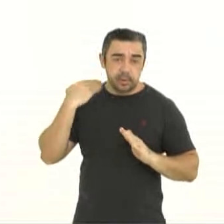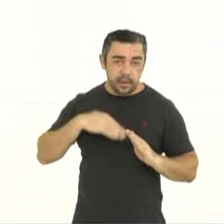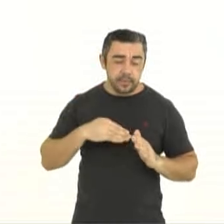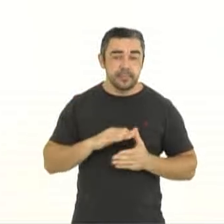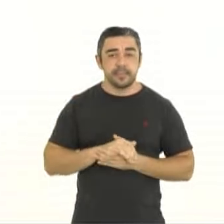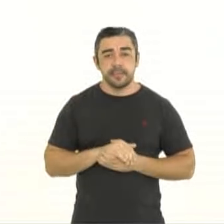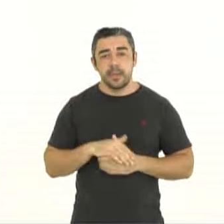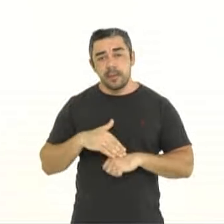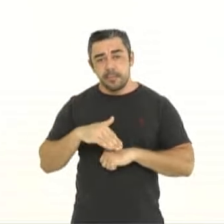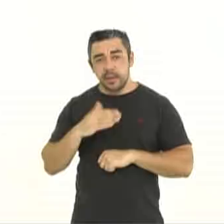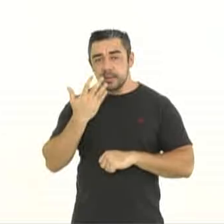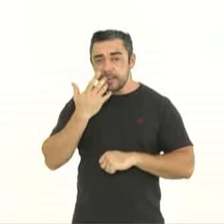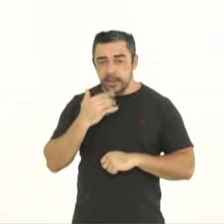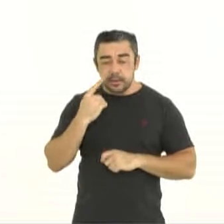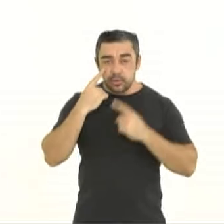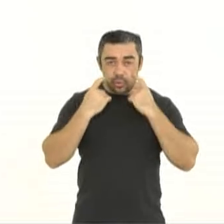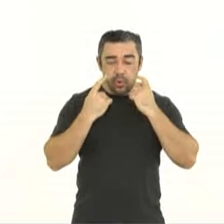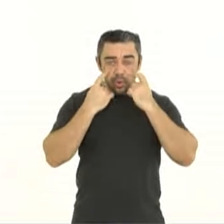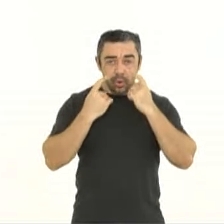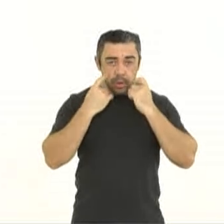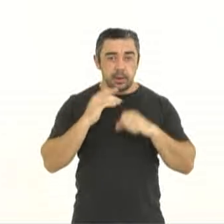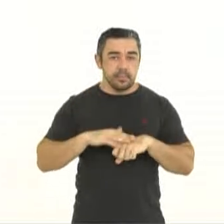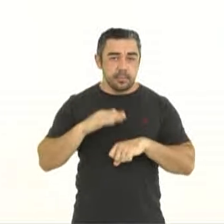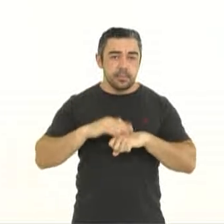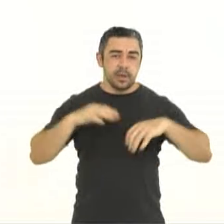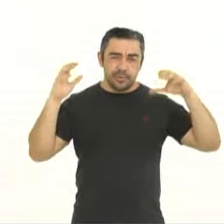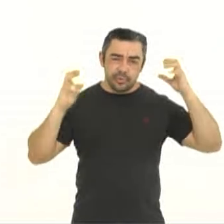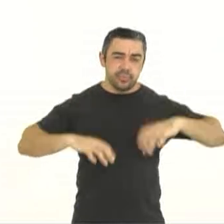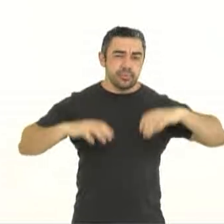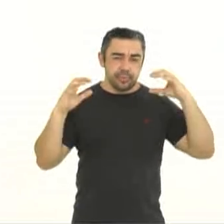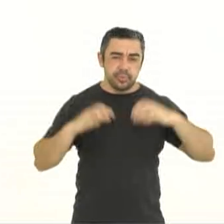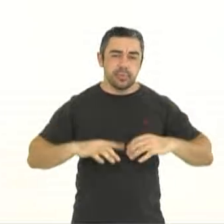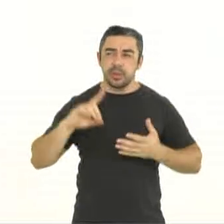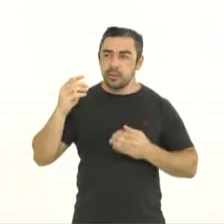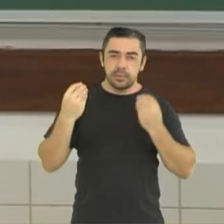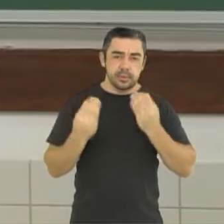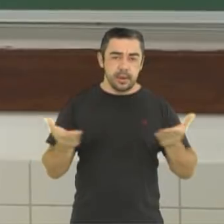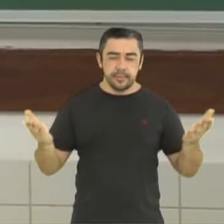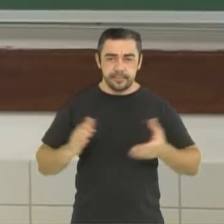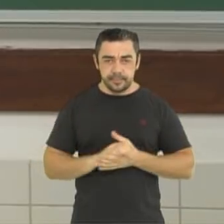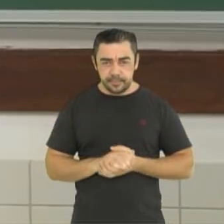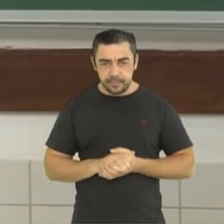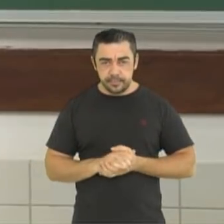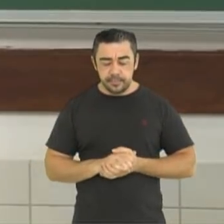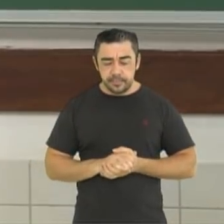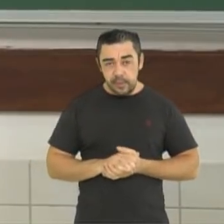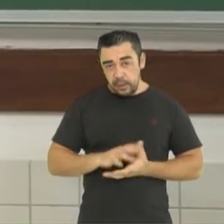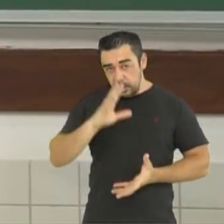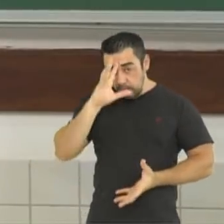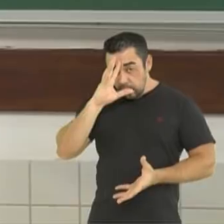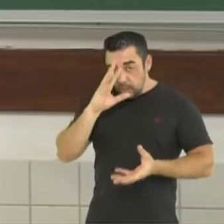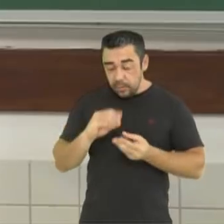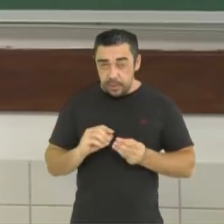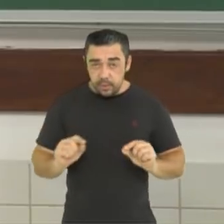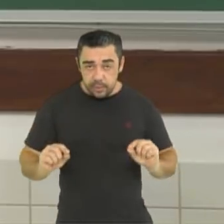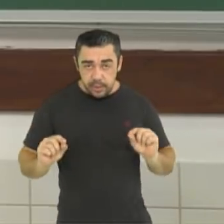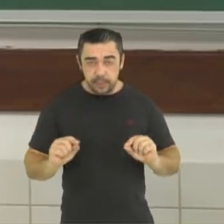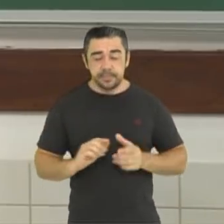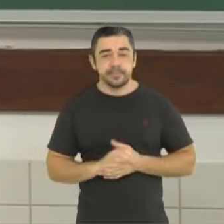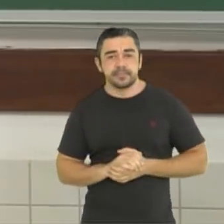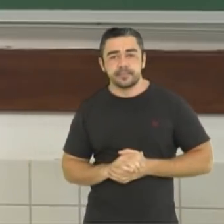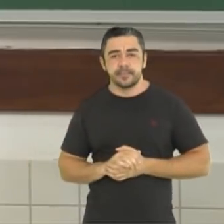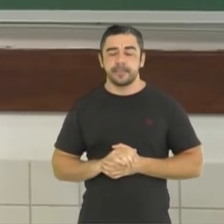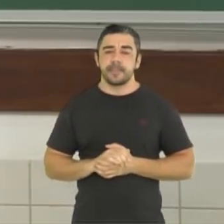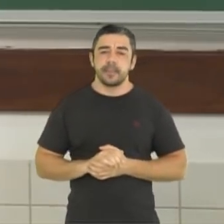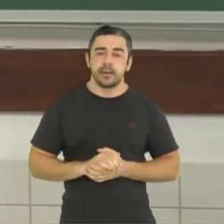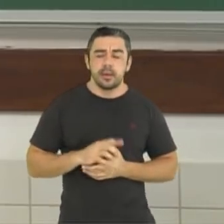quanto mais as crianças chorassem, mais a chuva o Deus proveria. Nós temos que entender um pouquinho,